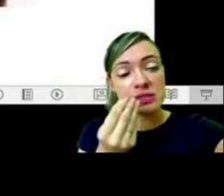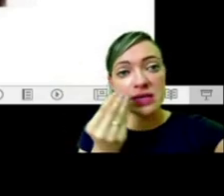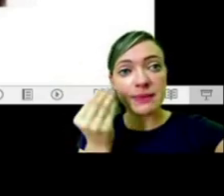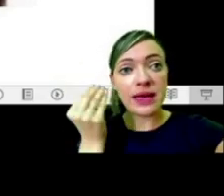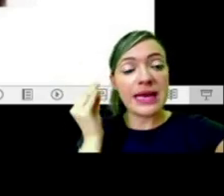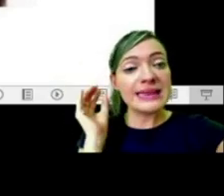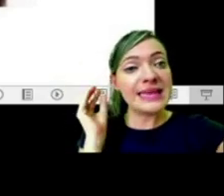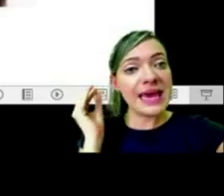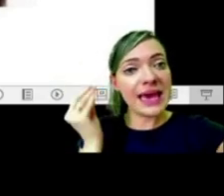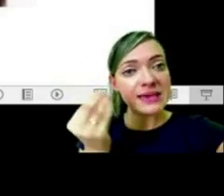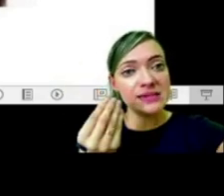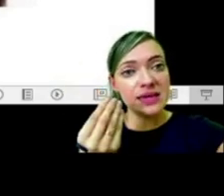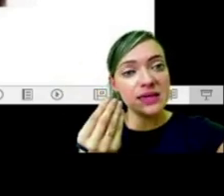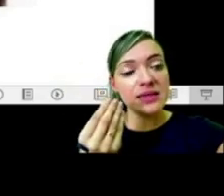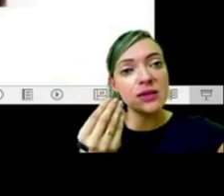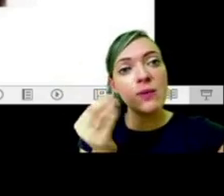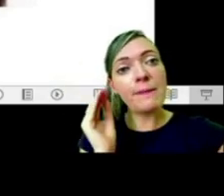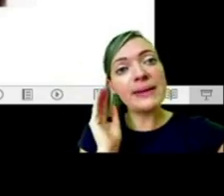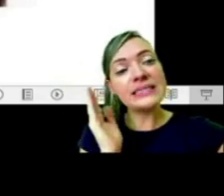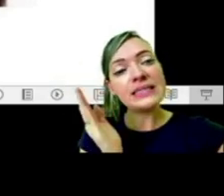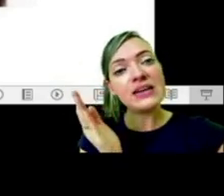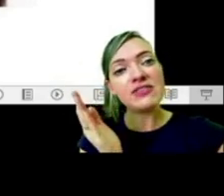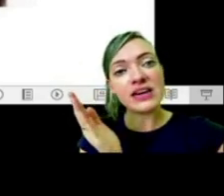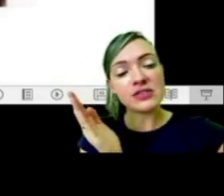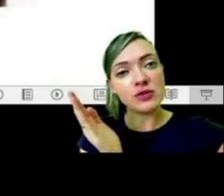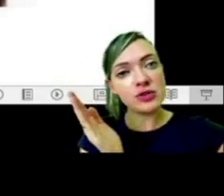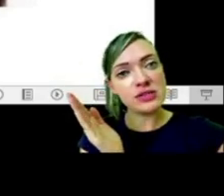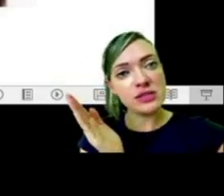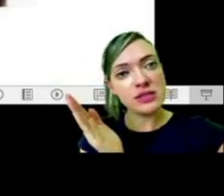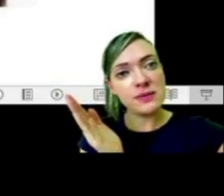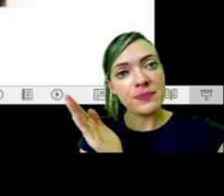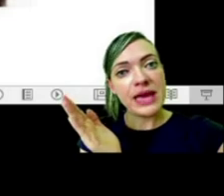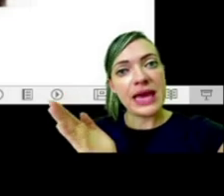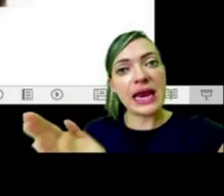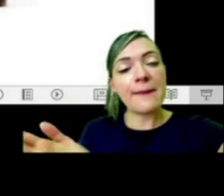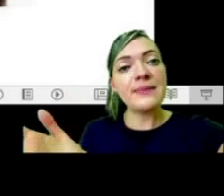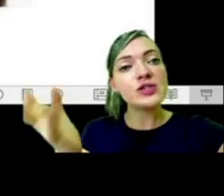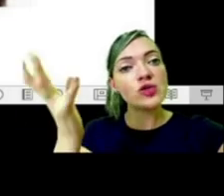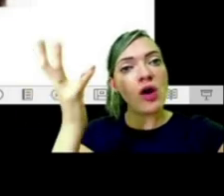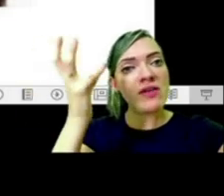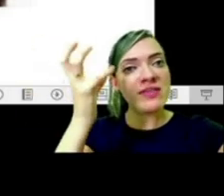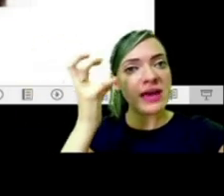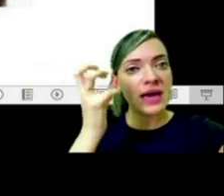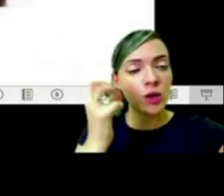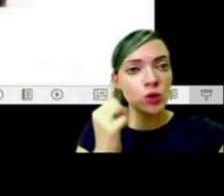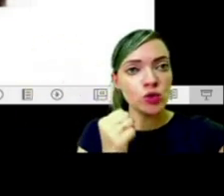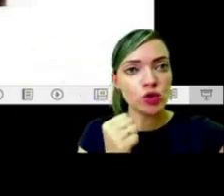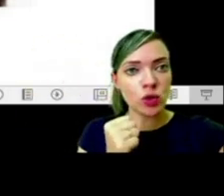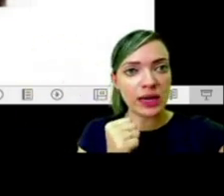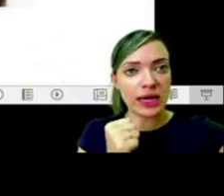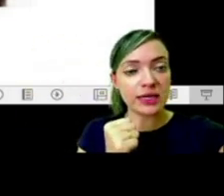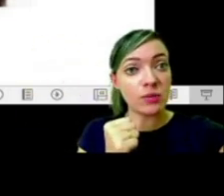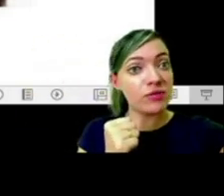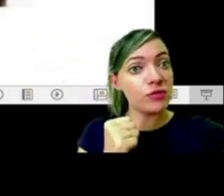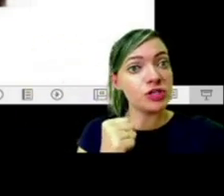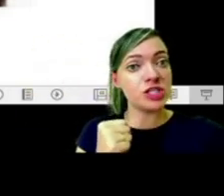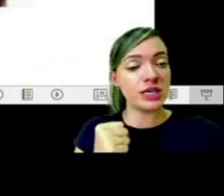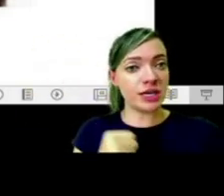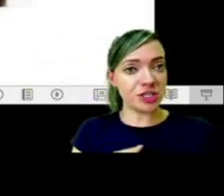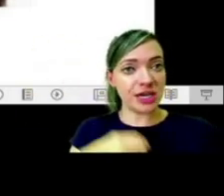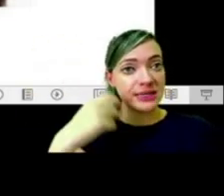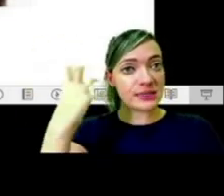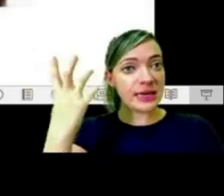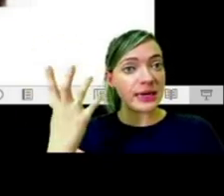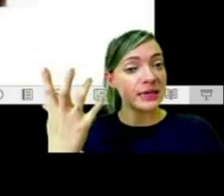aqui eu coloquei no ecossistema terrestre. Então, uma planta ela faz fotossíntese, ela absorve a luz solar, que é uma fonte